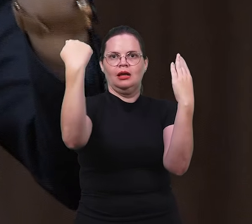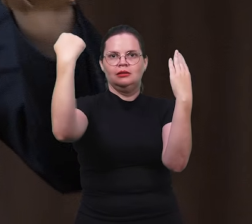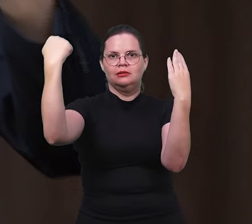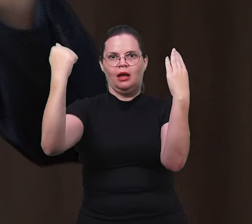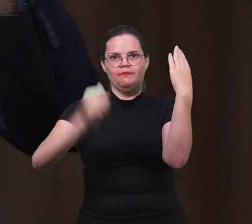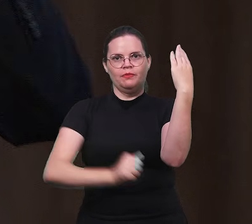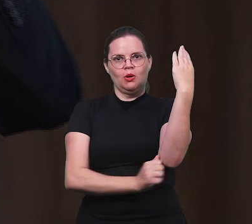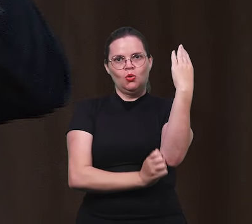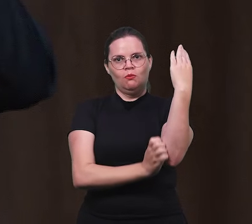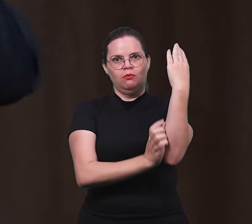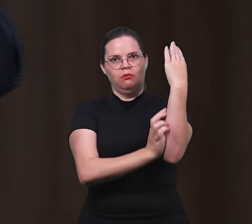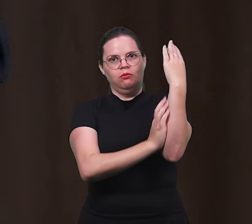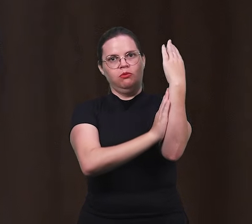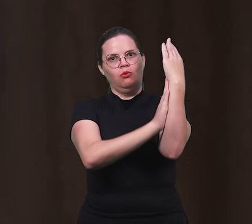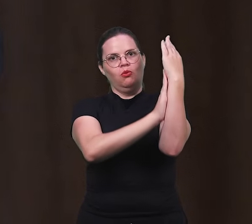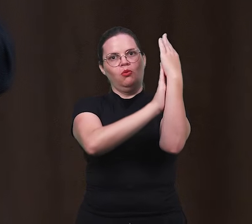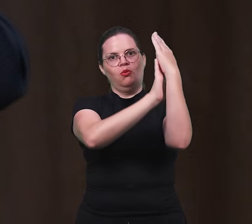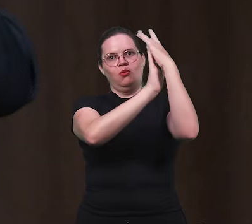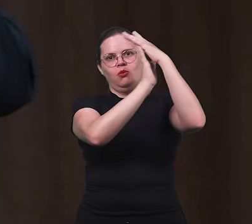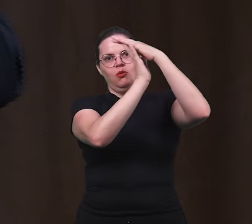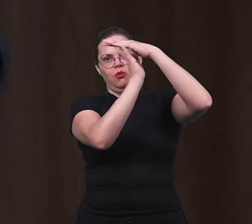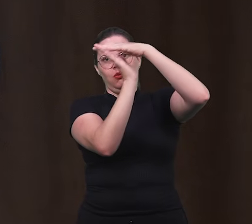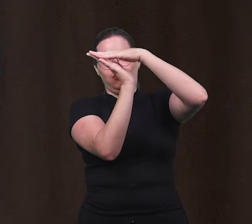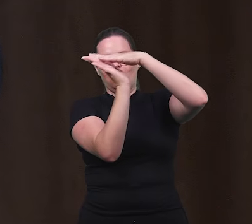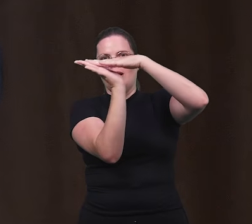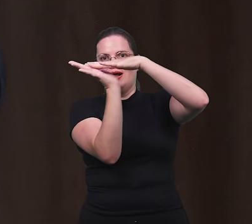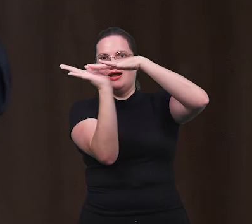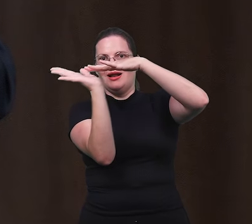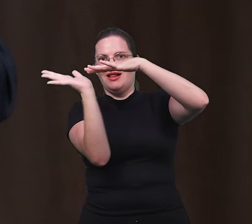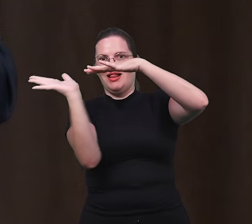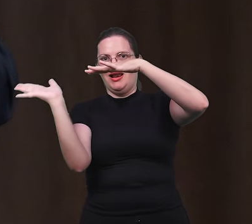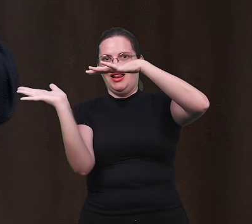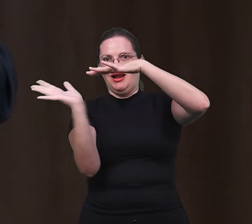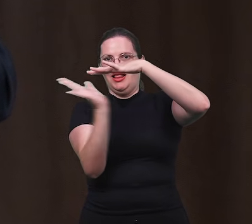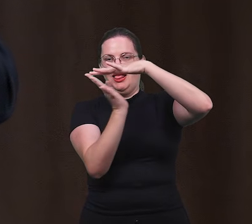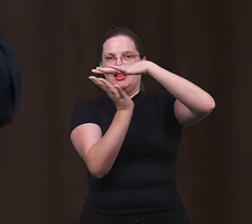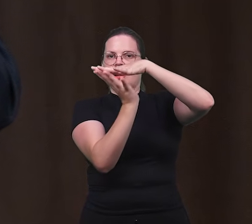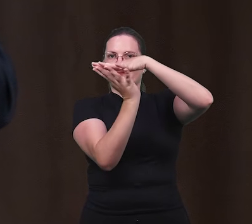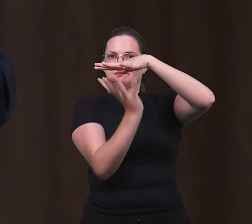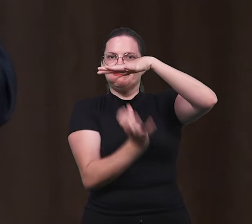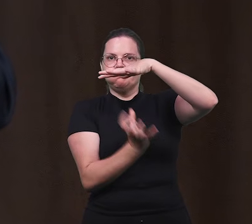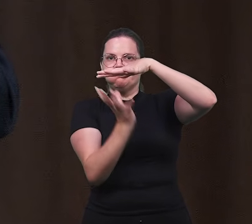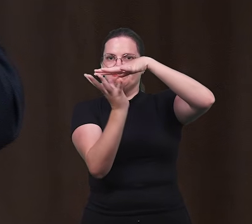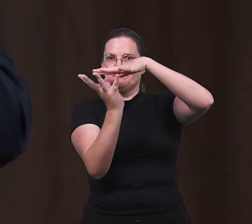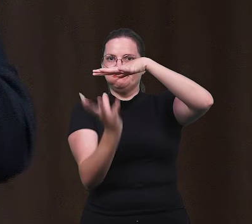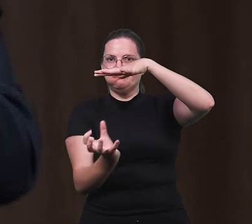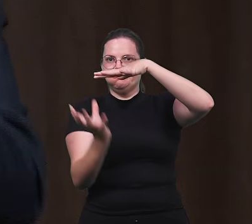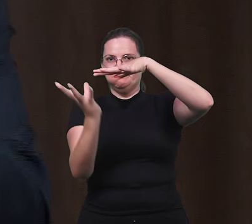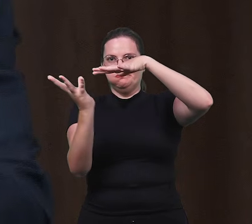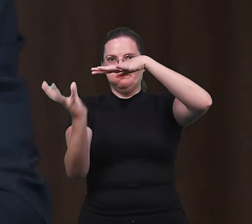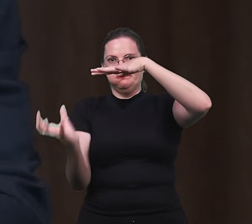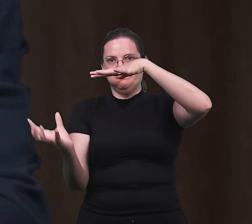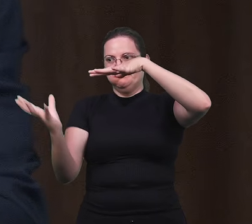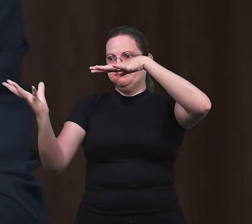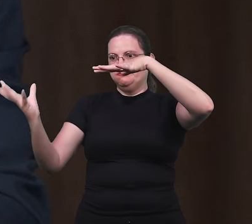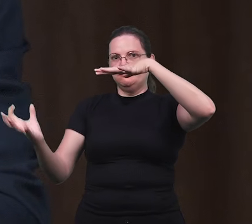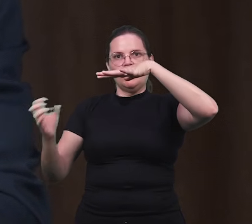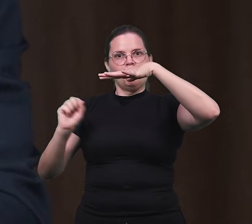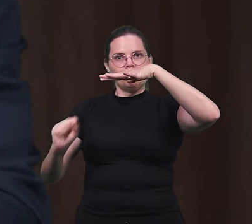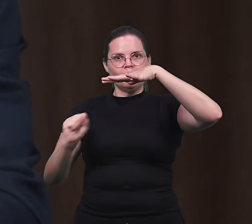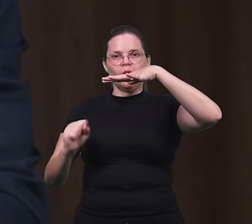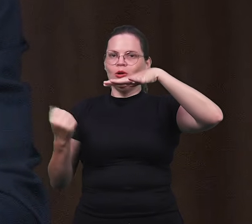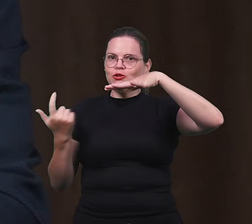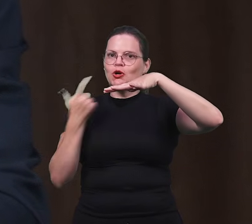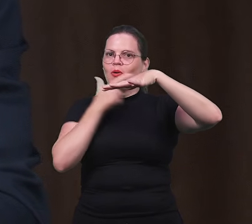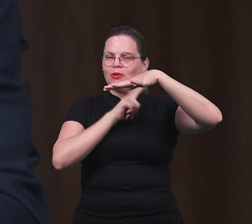então ela cresce em cima. E por crescer em cima, não está em contato direto com o solo, ela pode ser